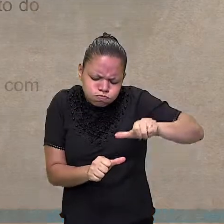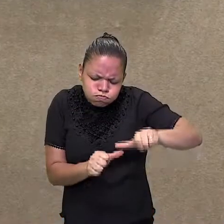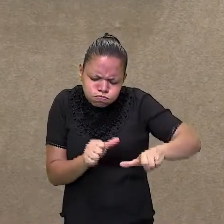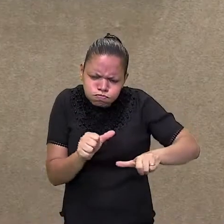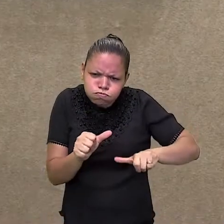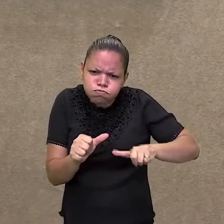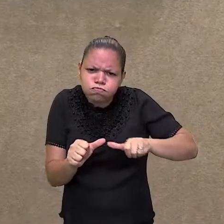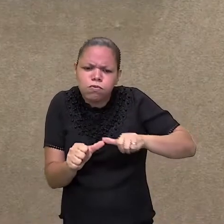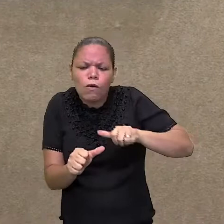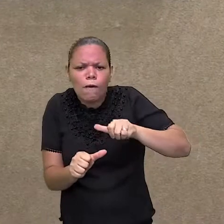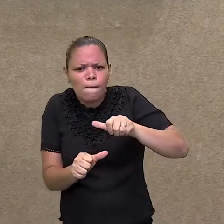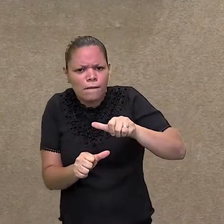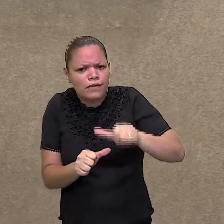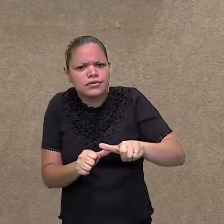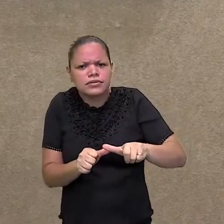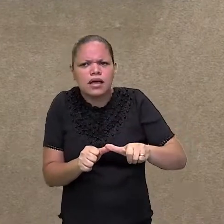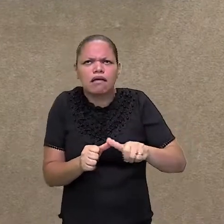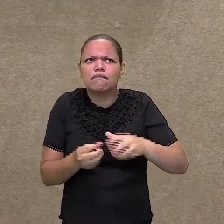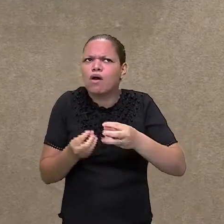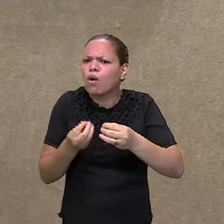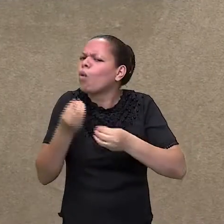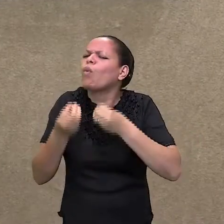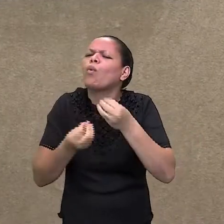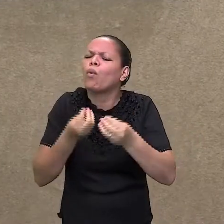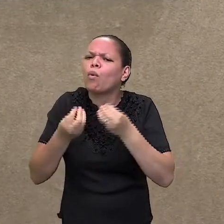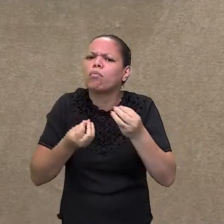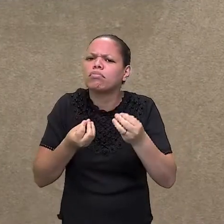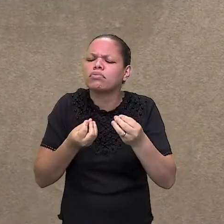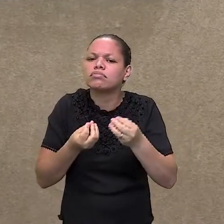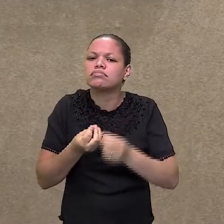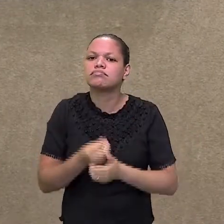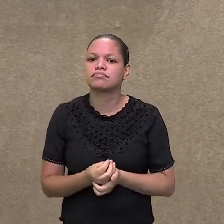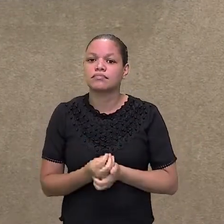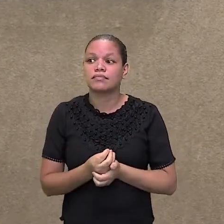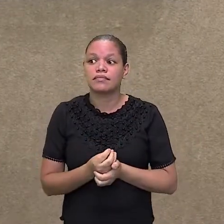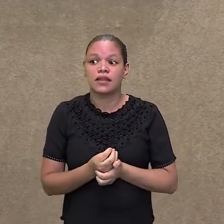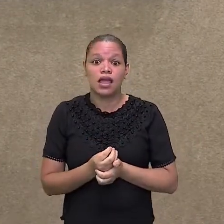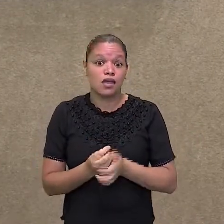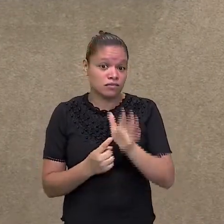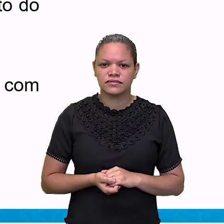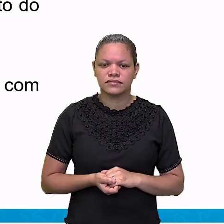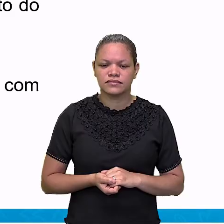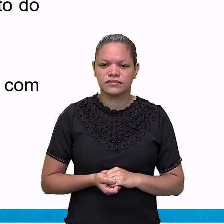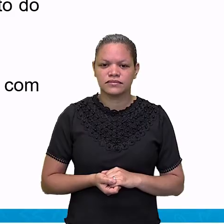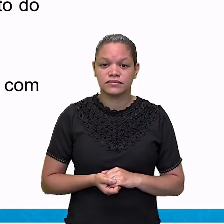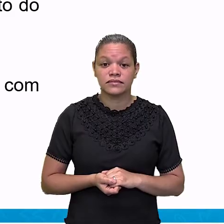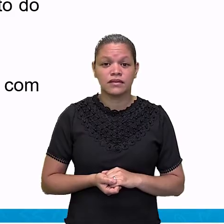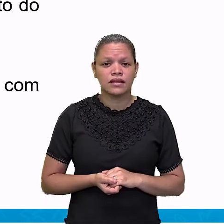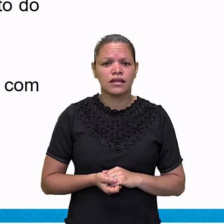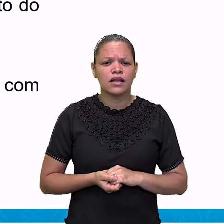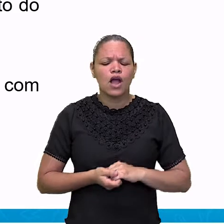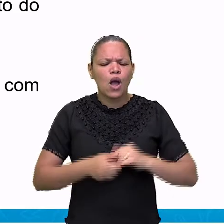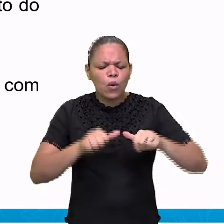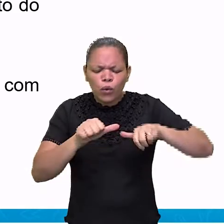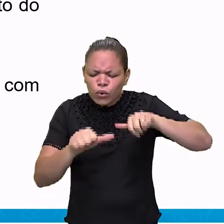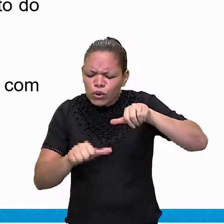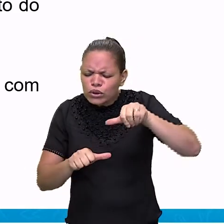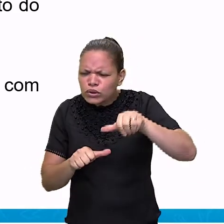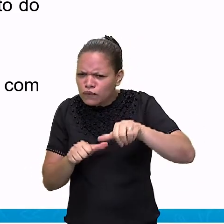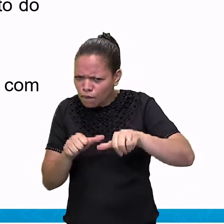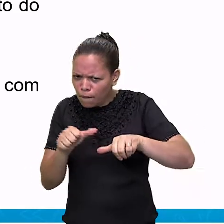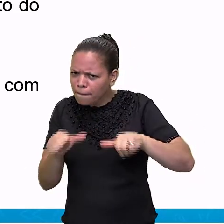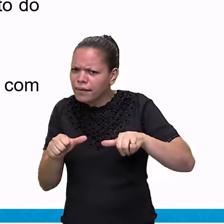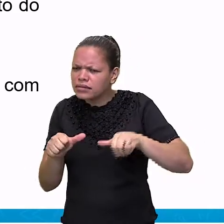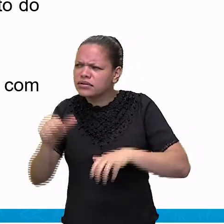já falamos, nós já damos exemplos. Então, vamos ver como que ocorre? Uma transformação